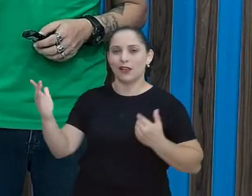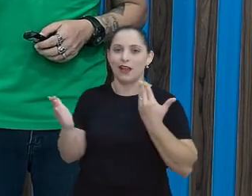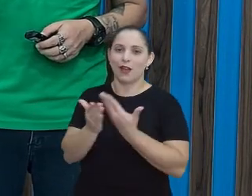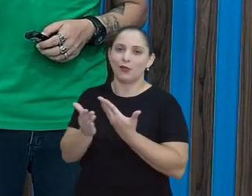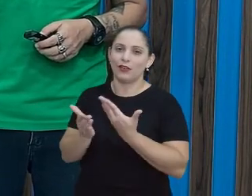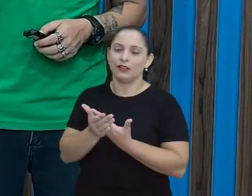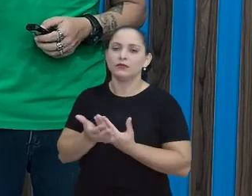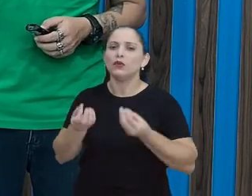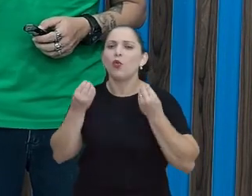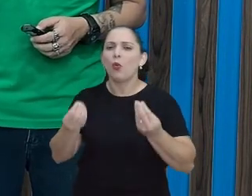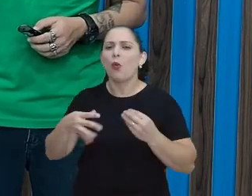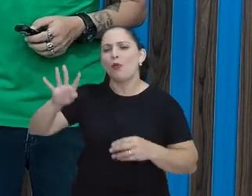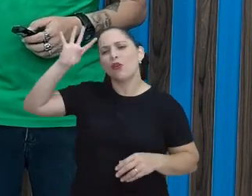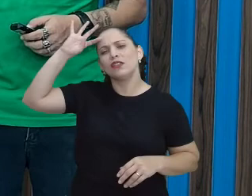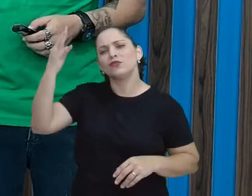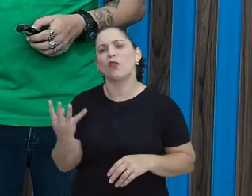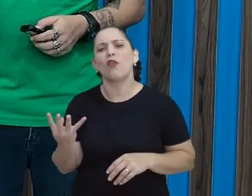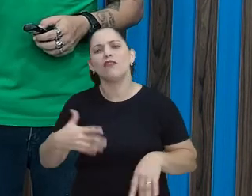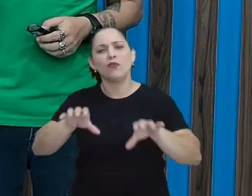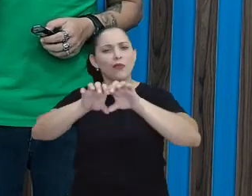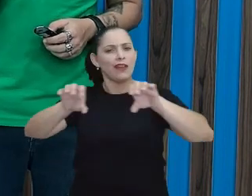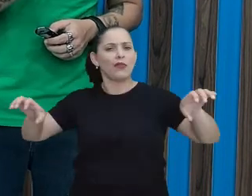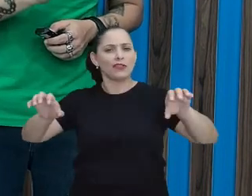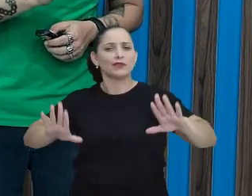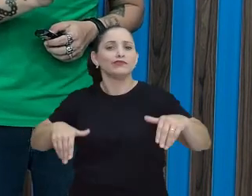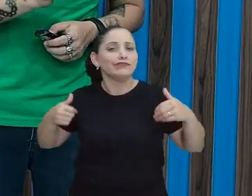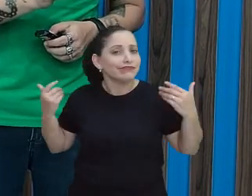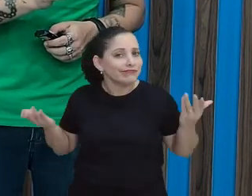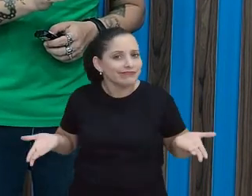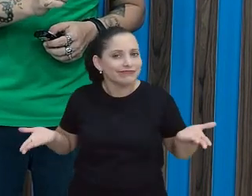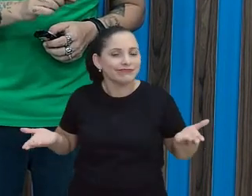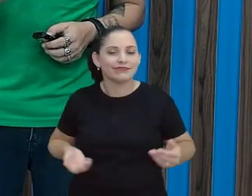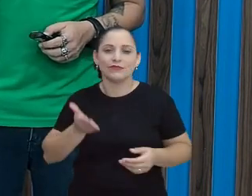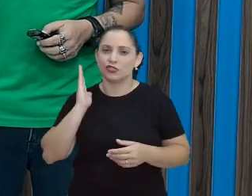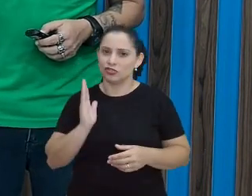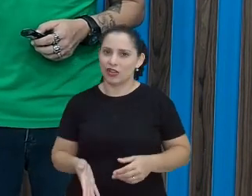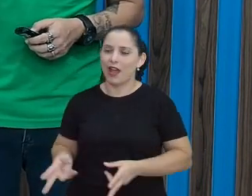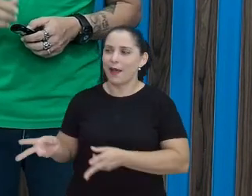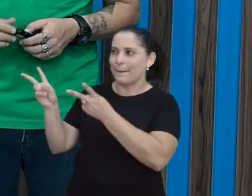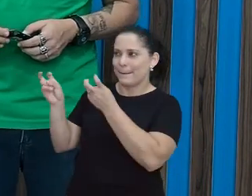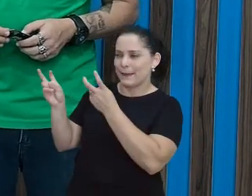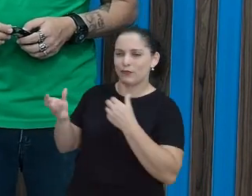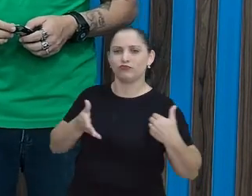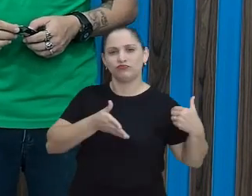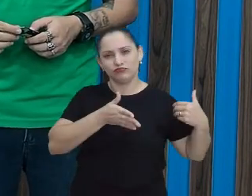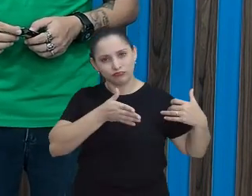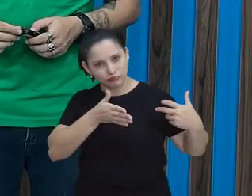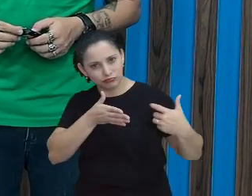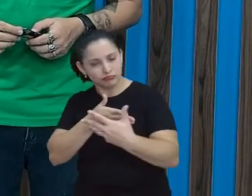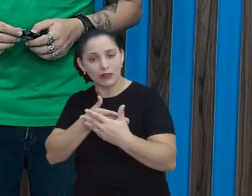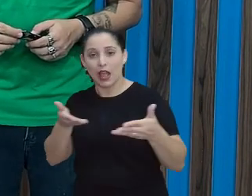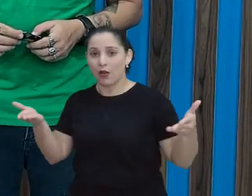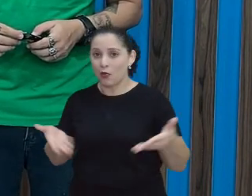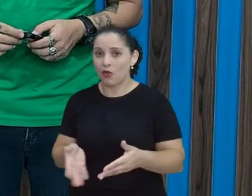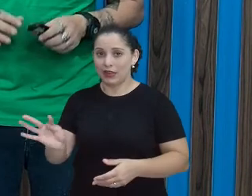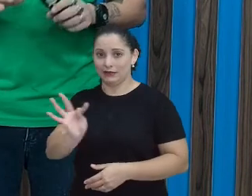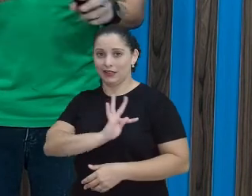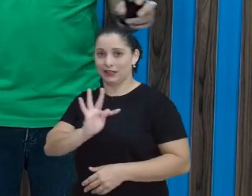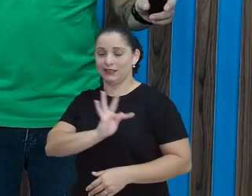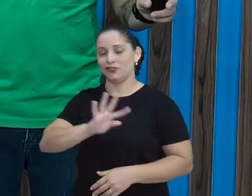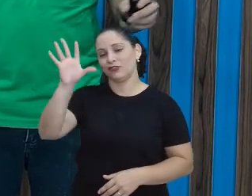se resolve uma equação? A gente resolveu de forma intuitiva, mas a gente vai aprender as técnicas para você